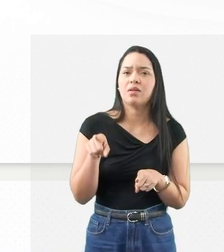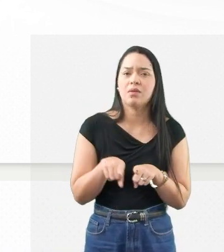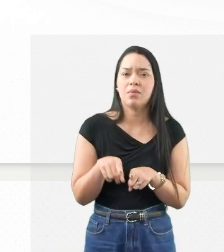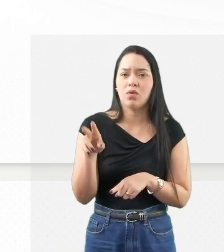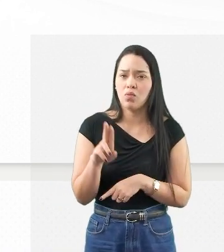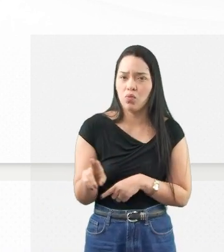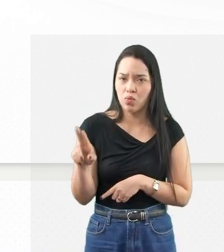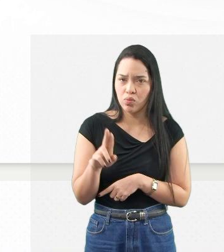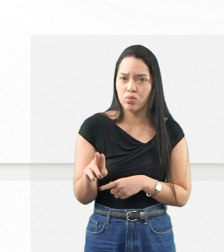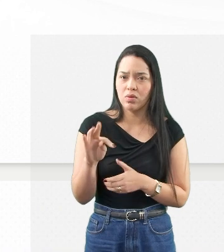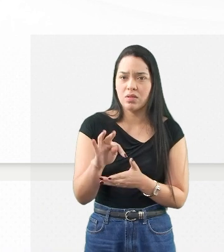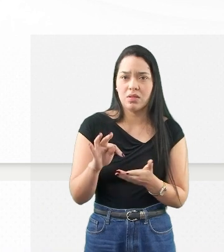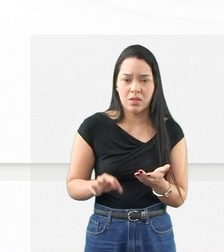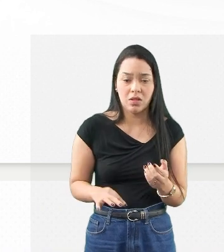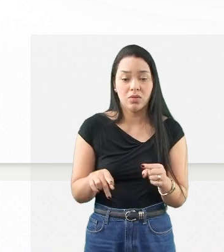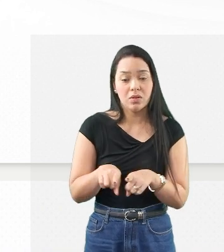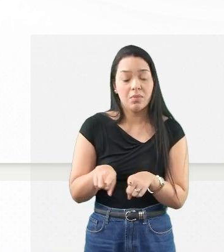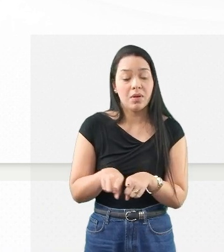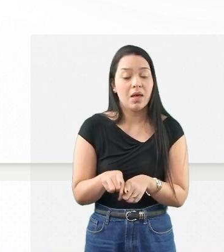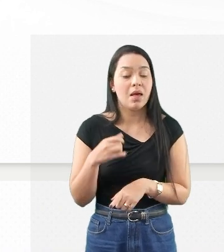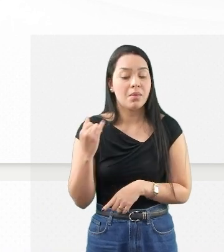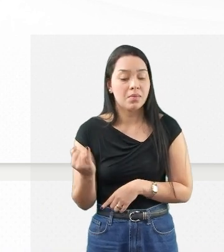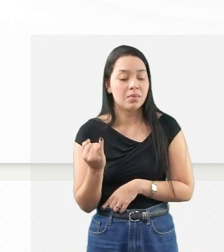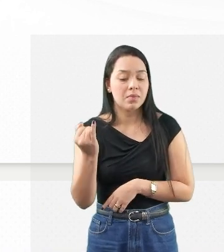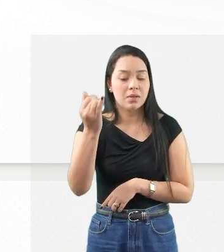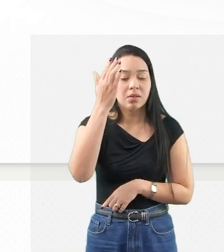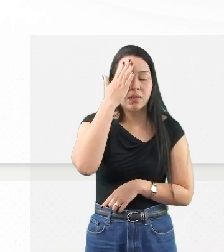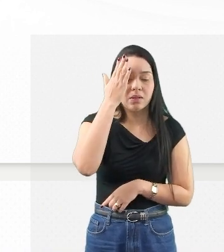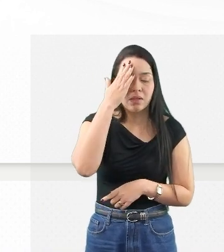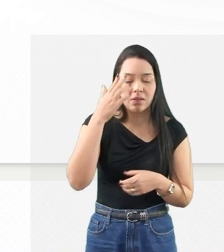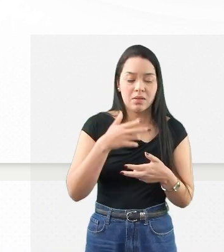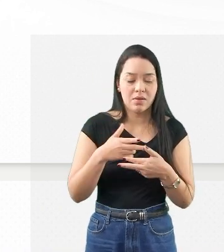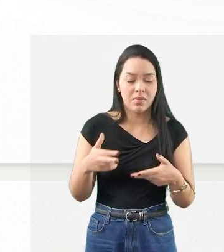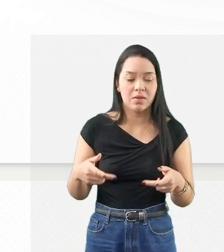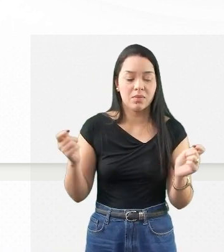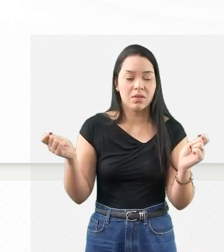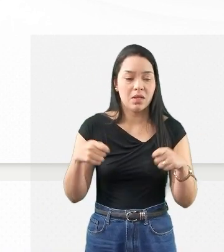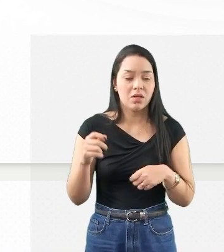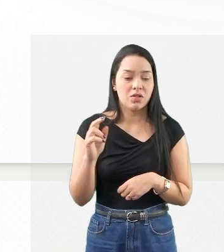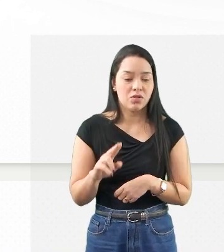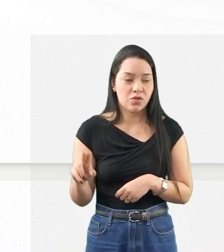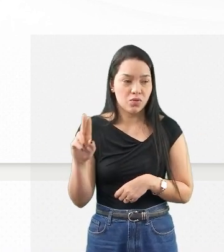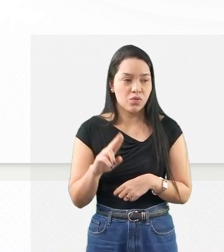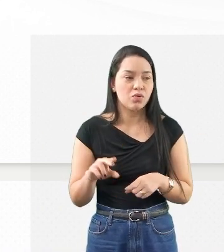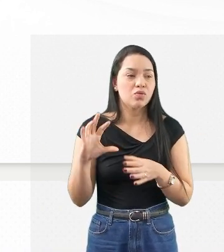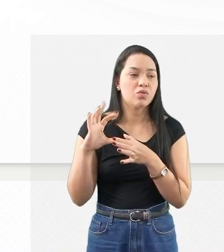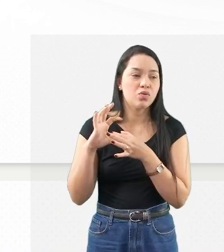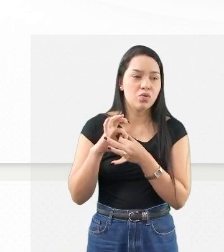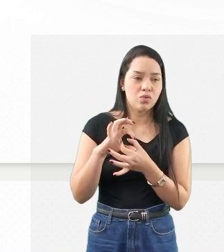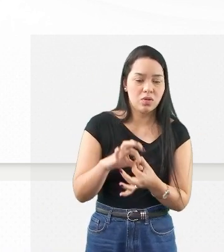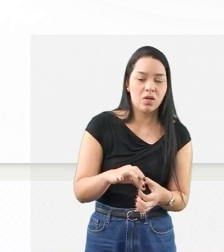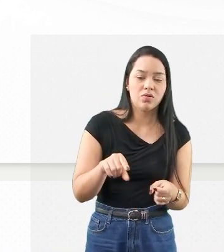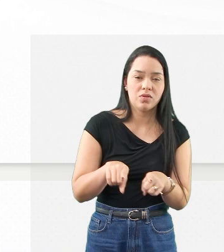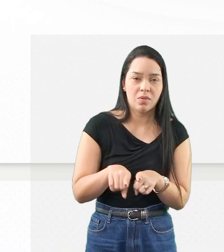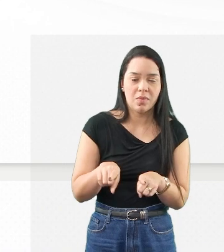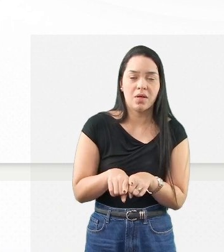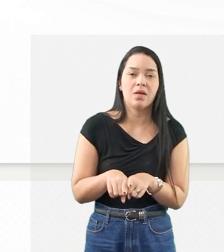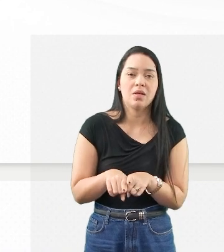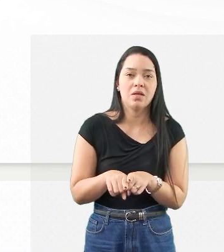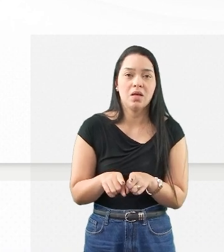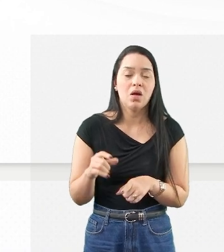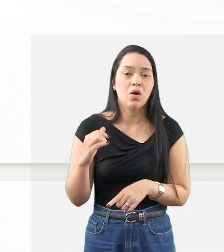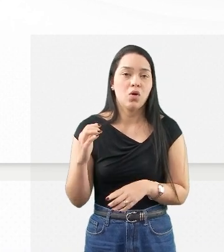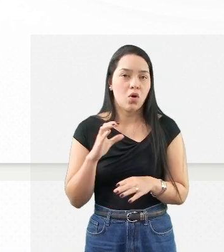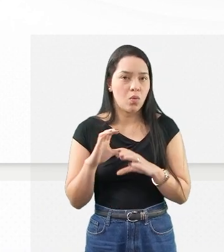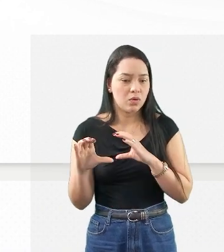desse tipo de texto e é importante a gente entender essas diversas possibilidades de usos, contextos e finalidades